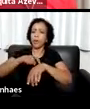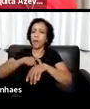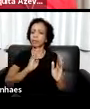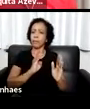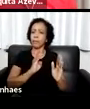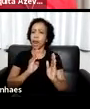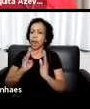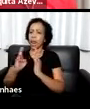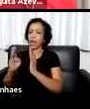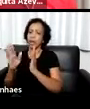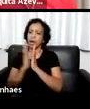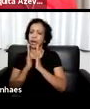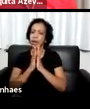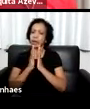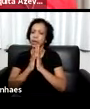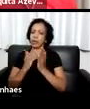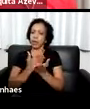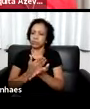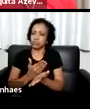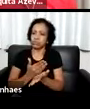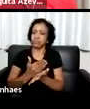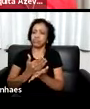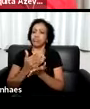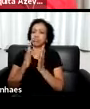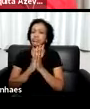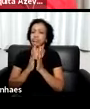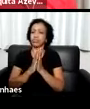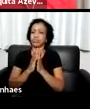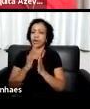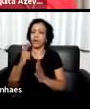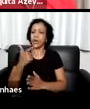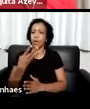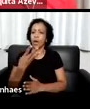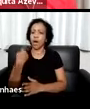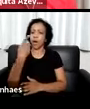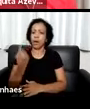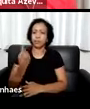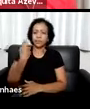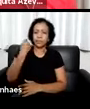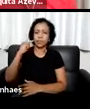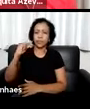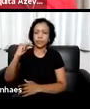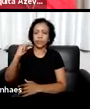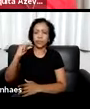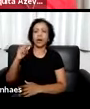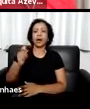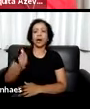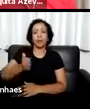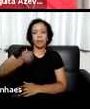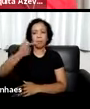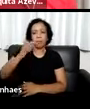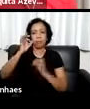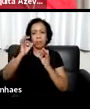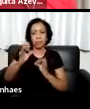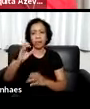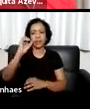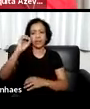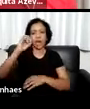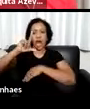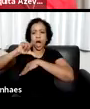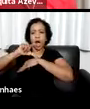desta jornada que nós iniciamos há quase 24 horas. À meia-noite de ontem, ou zero hora de